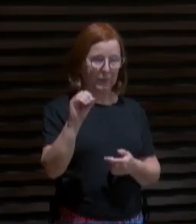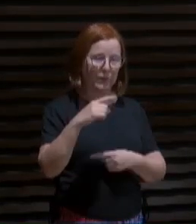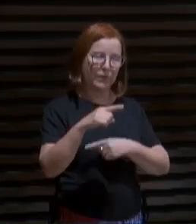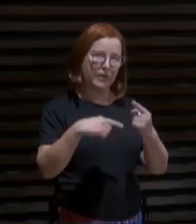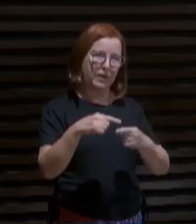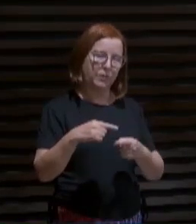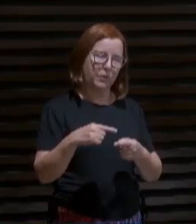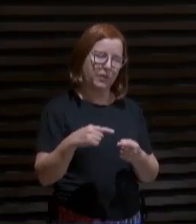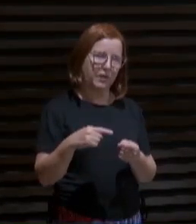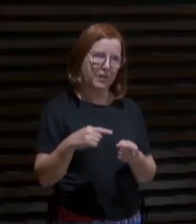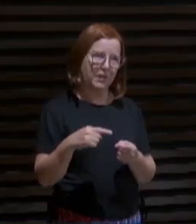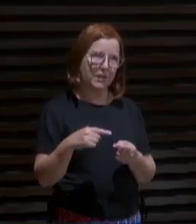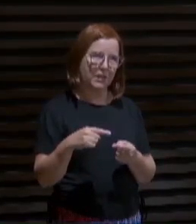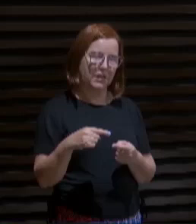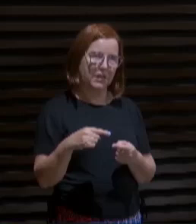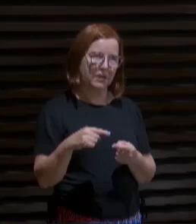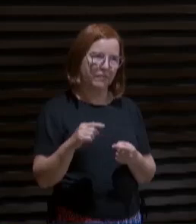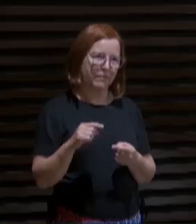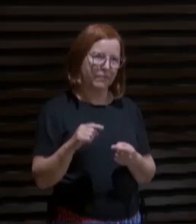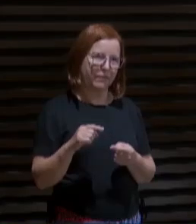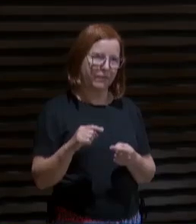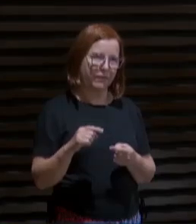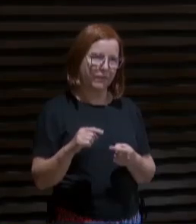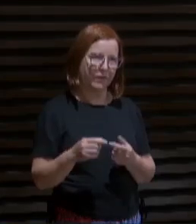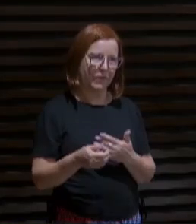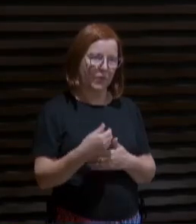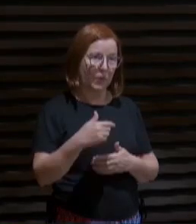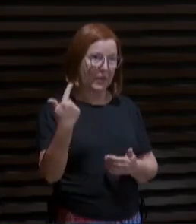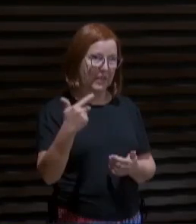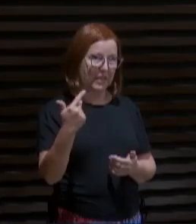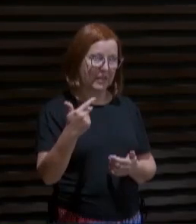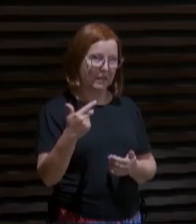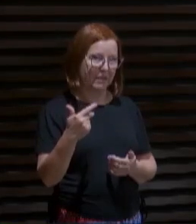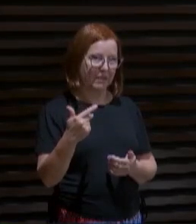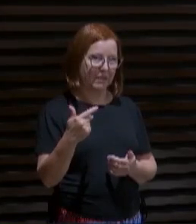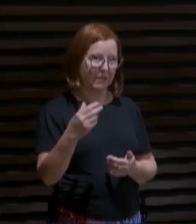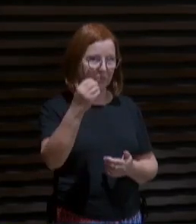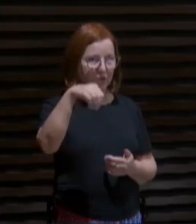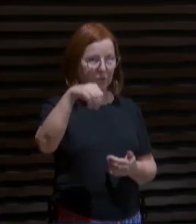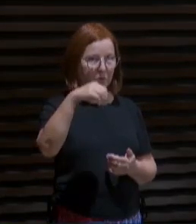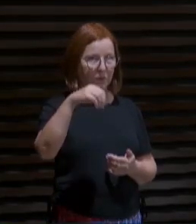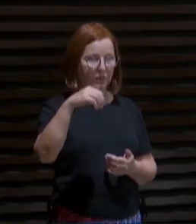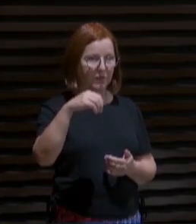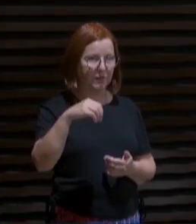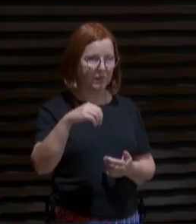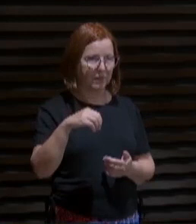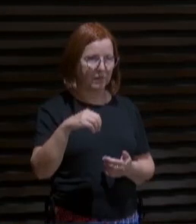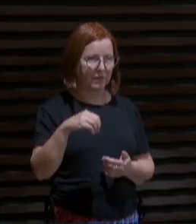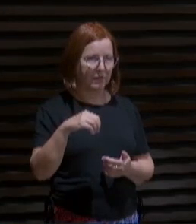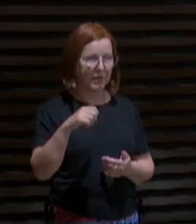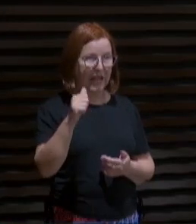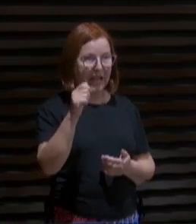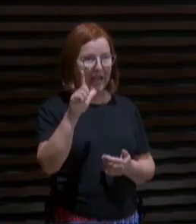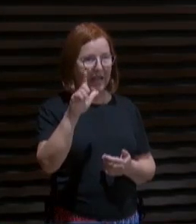Depois passou para lá e entrou o terceiro, de bronze, é o Alexandre